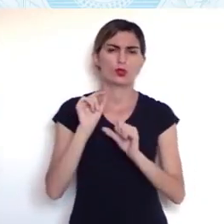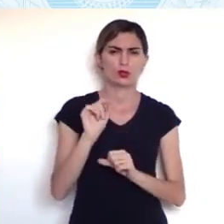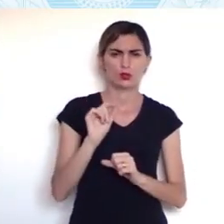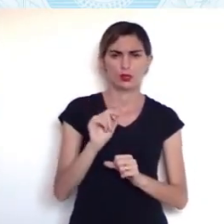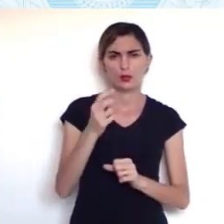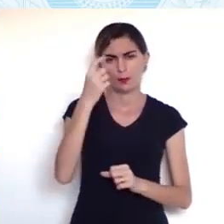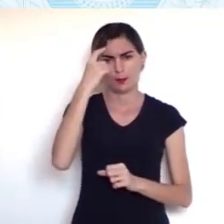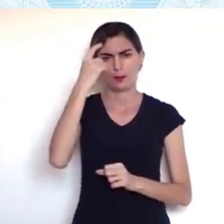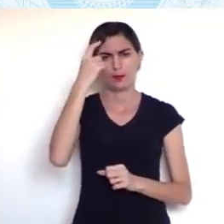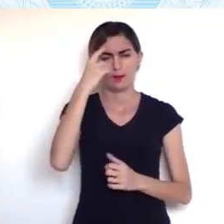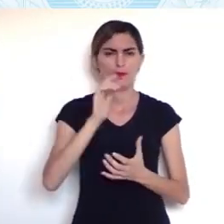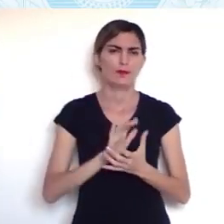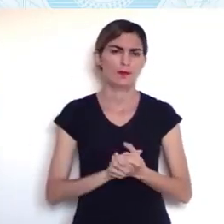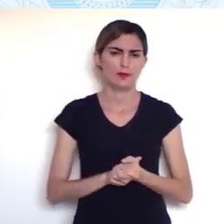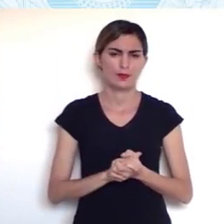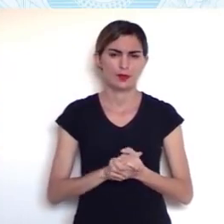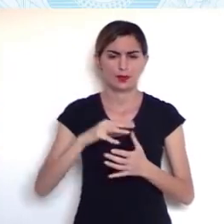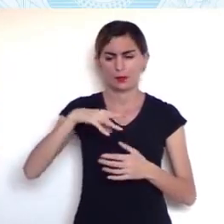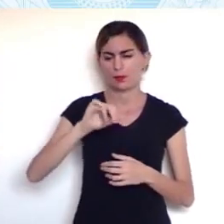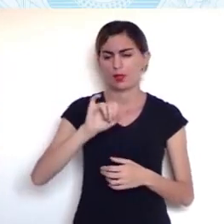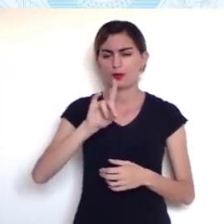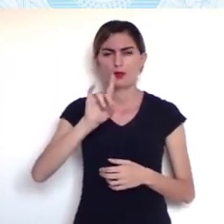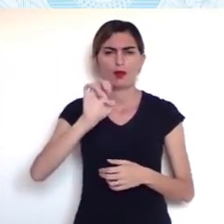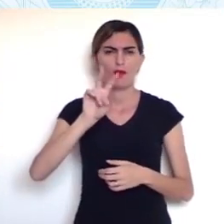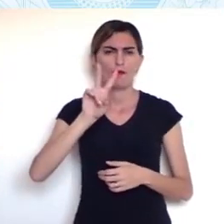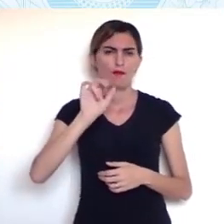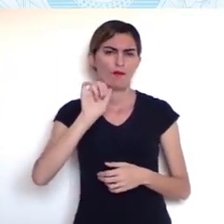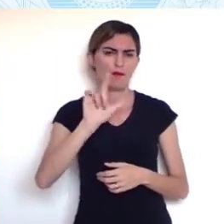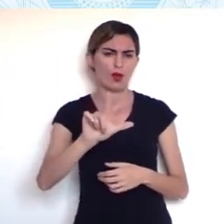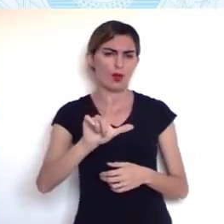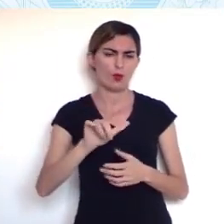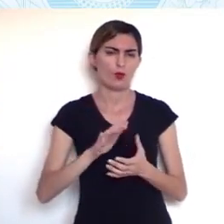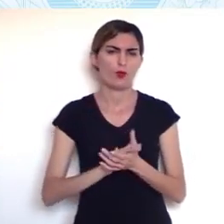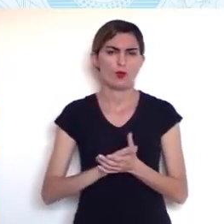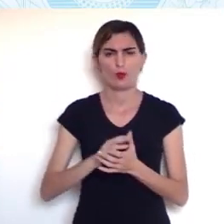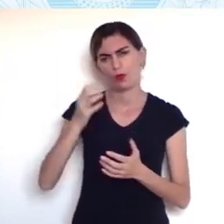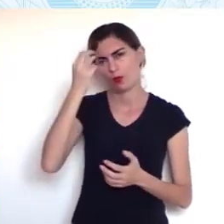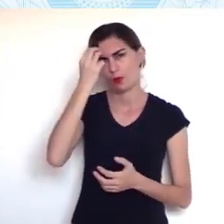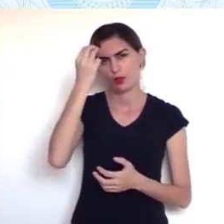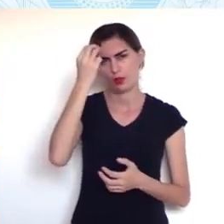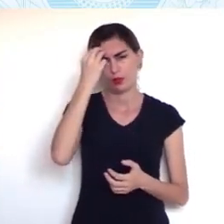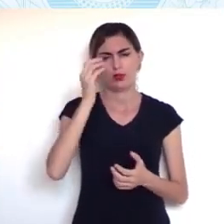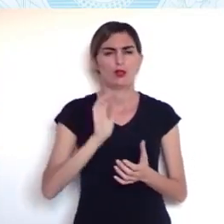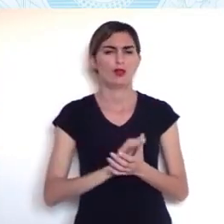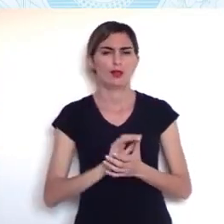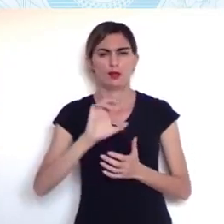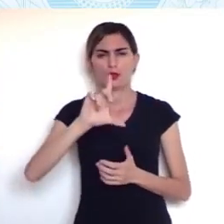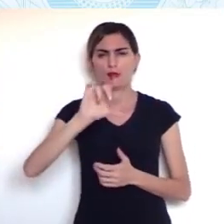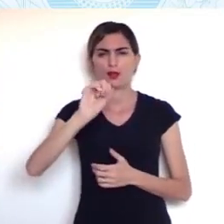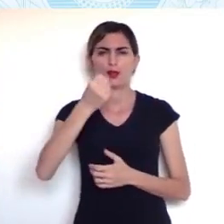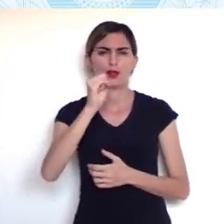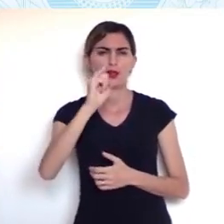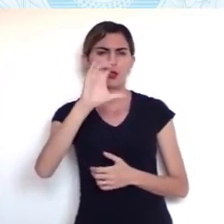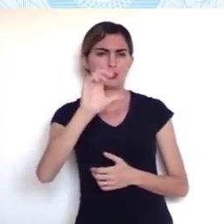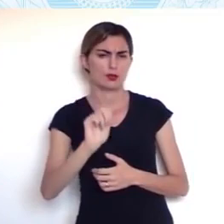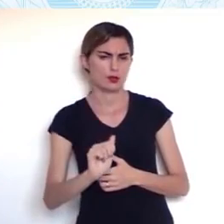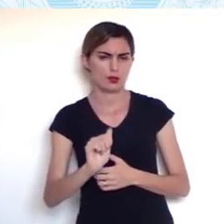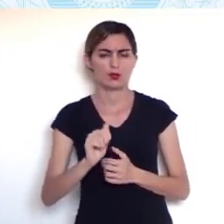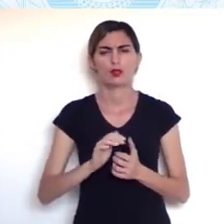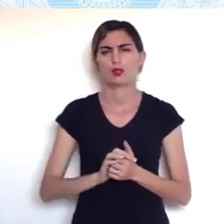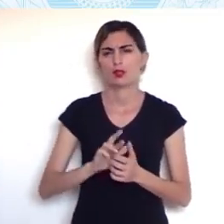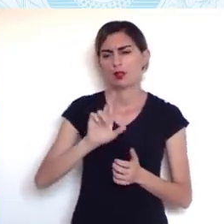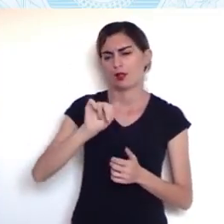mentalidade medieval para uma mentalidade clássica. O Renascimento